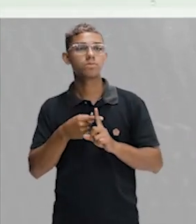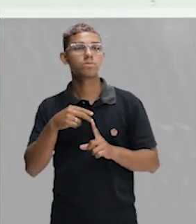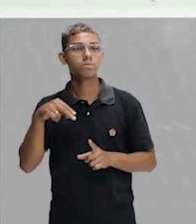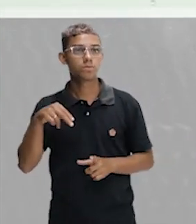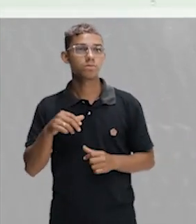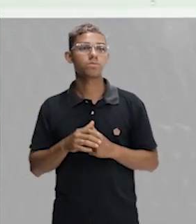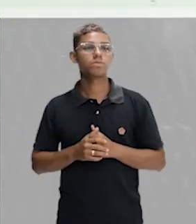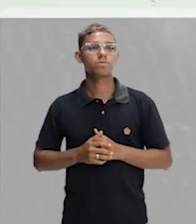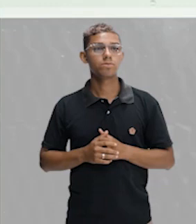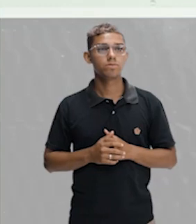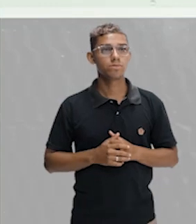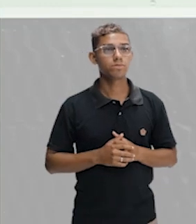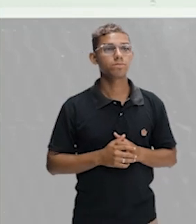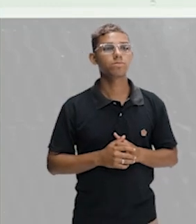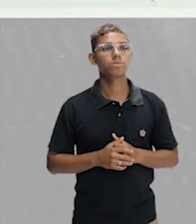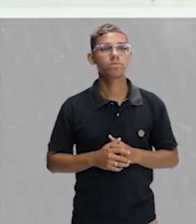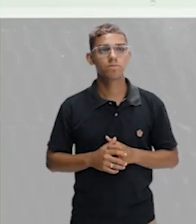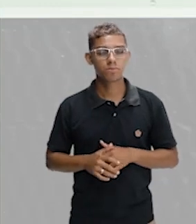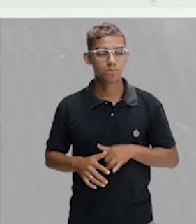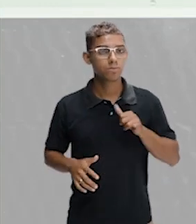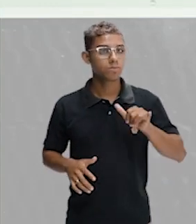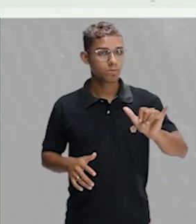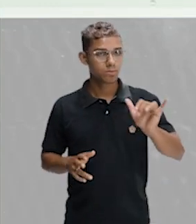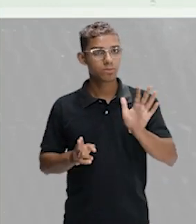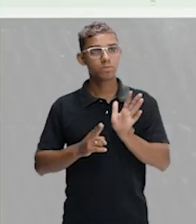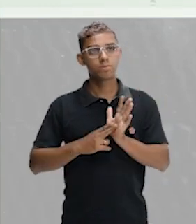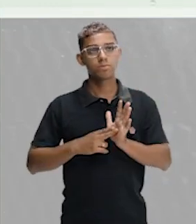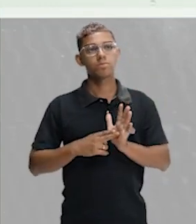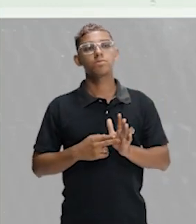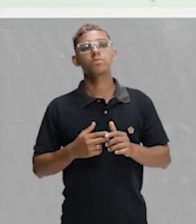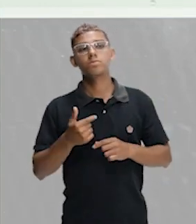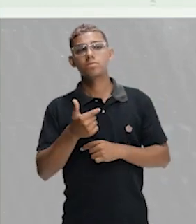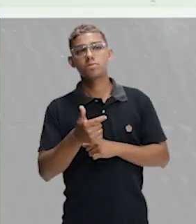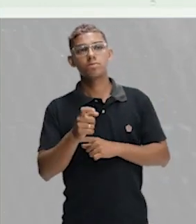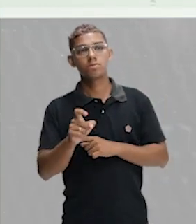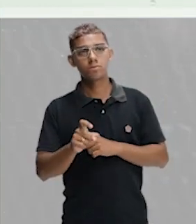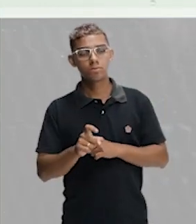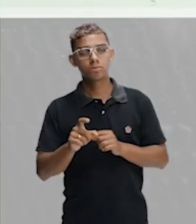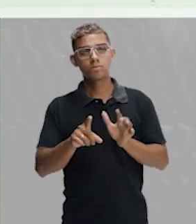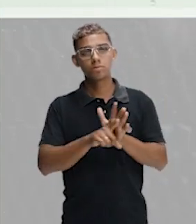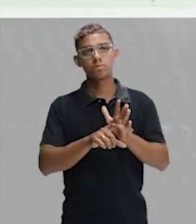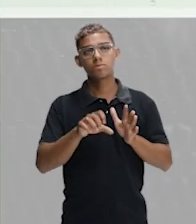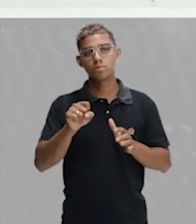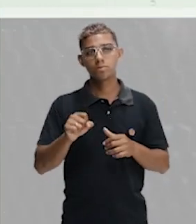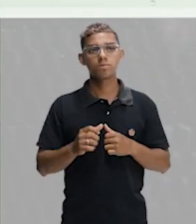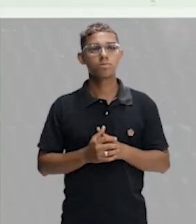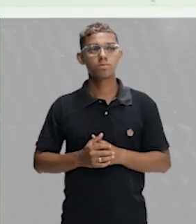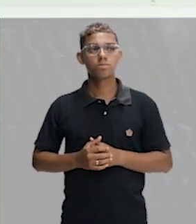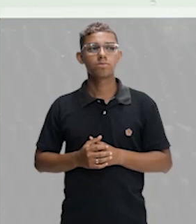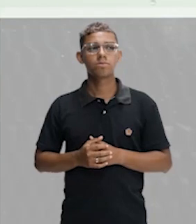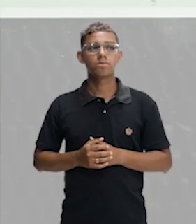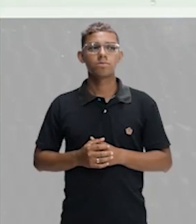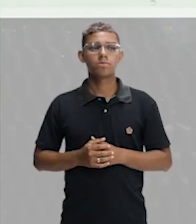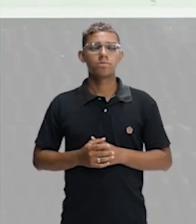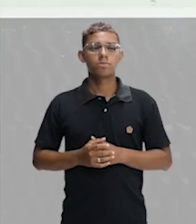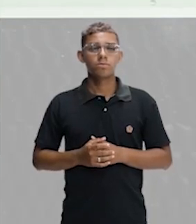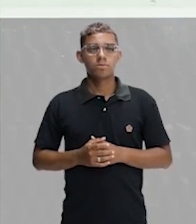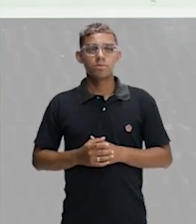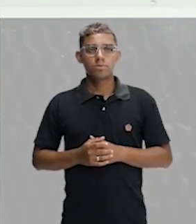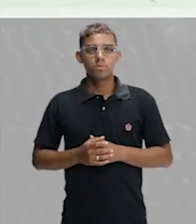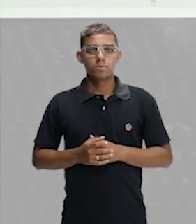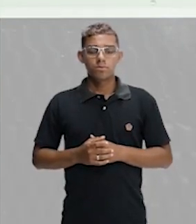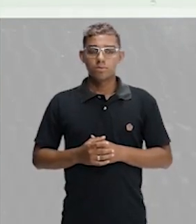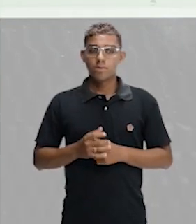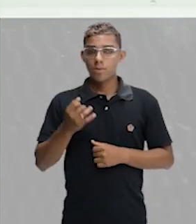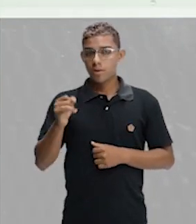encontra as coordenadas do ponto P onde a reta intercepta o eixo X pessoal se a